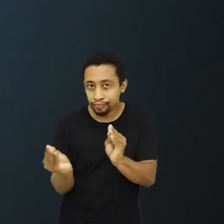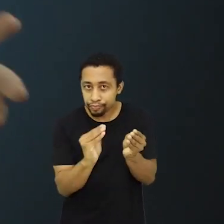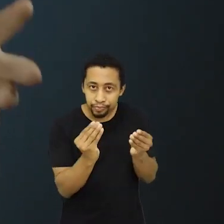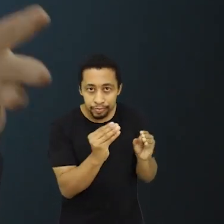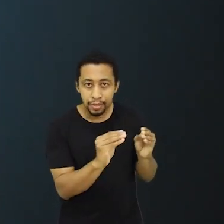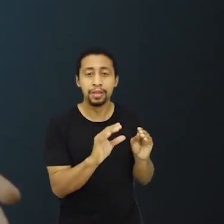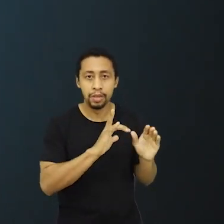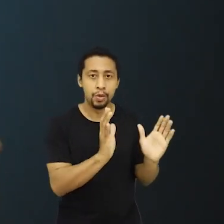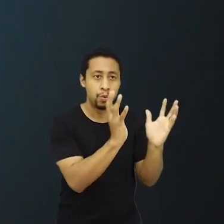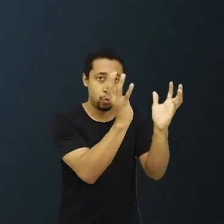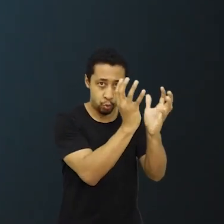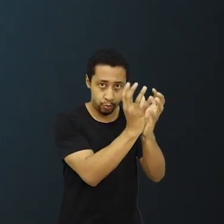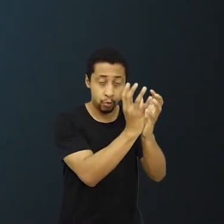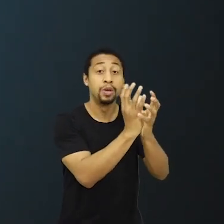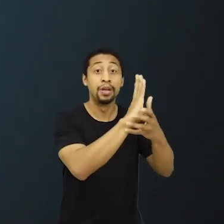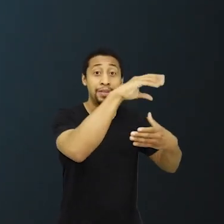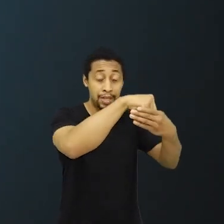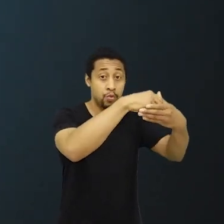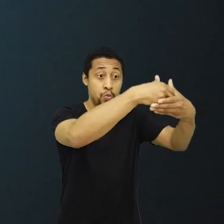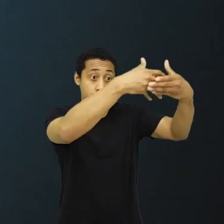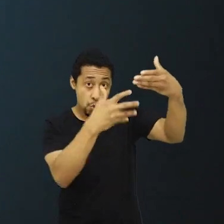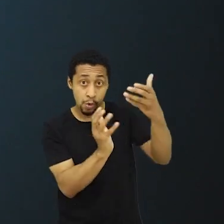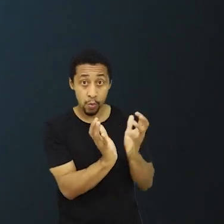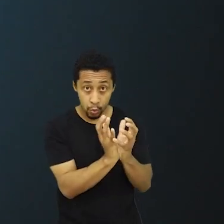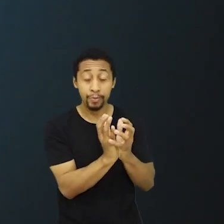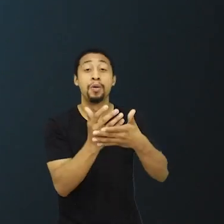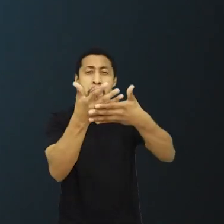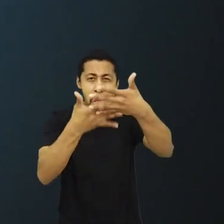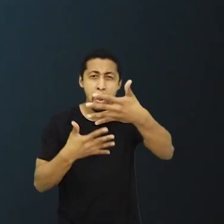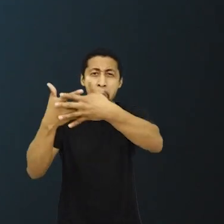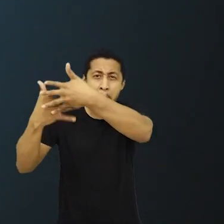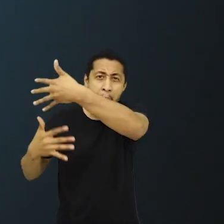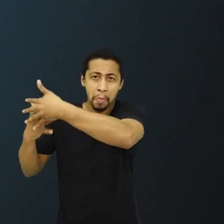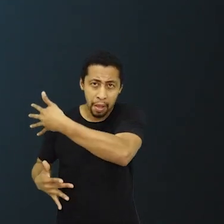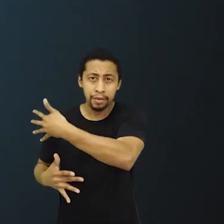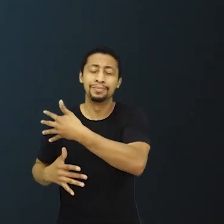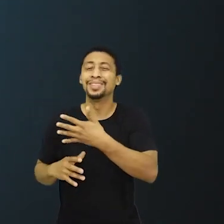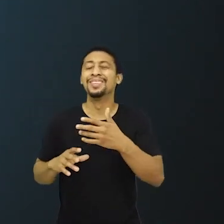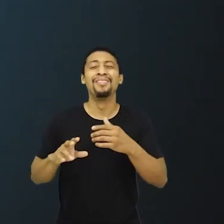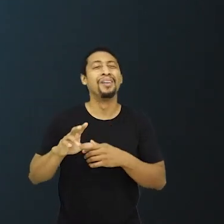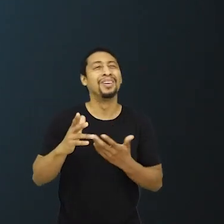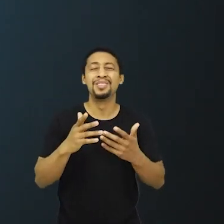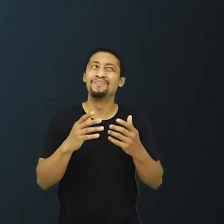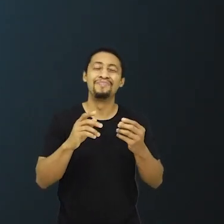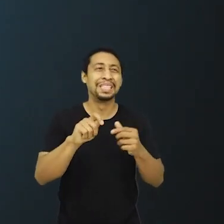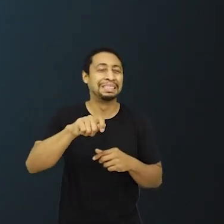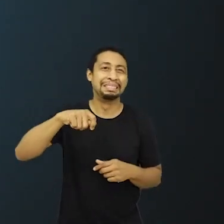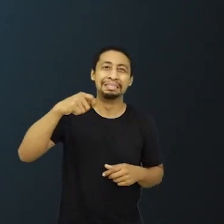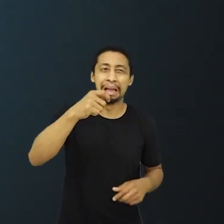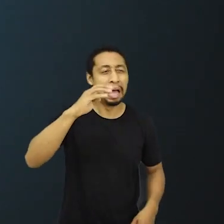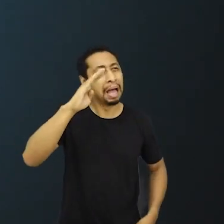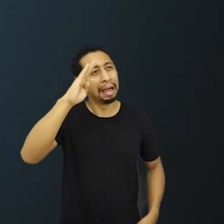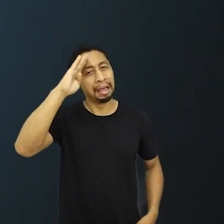dividido em grupos, subgrupos, séries, subséries, enfim. A gente não usou uma nomenclatura muito acadêmica,